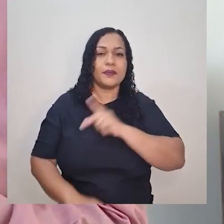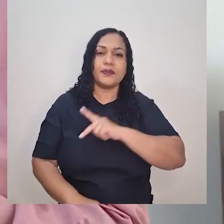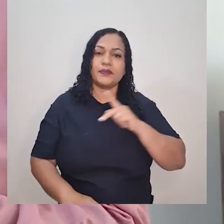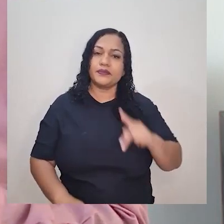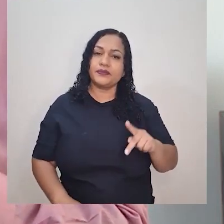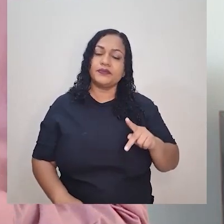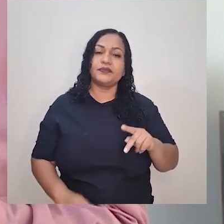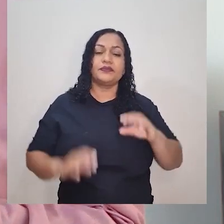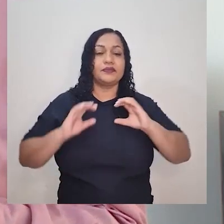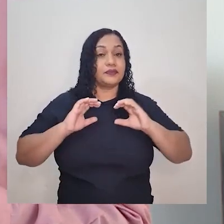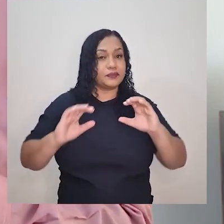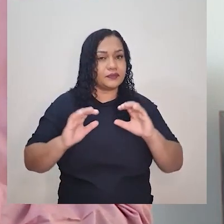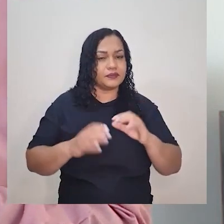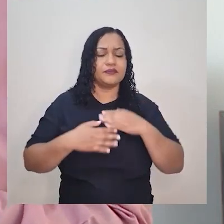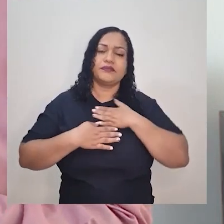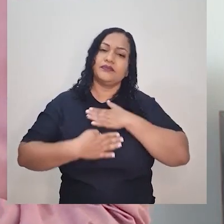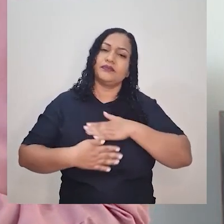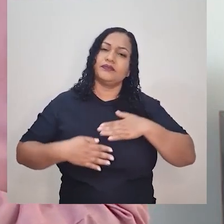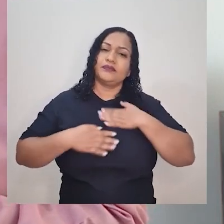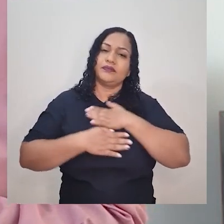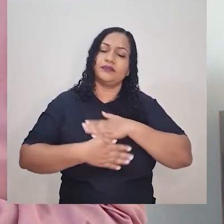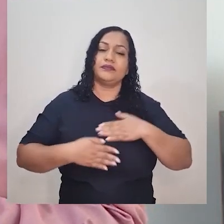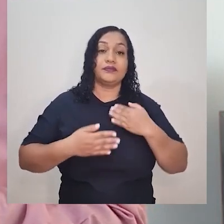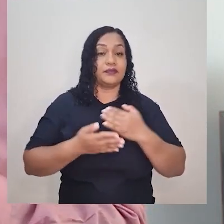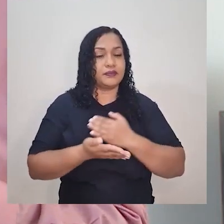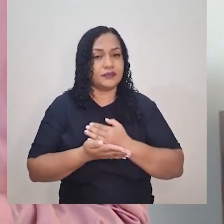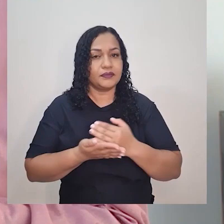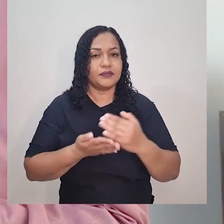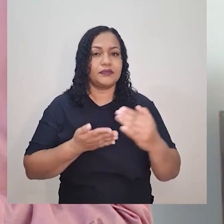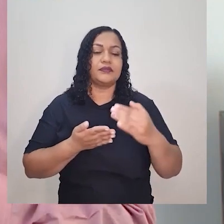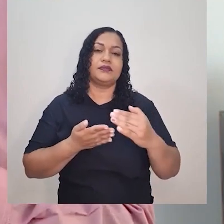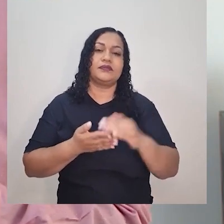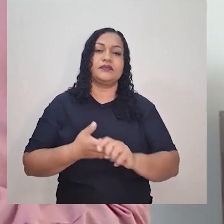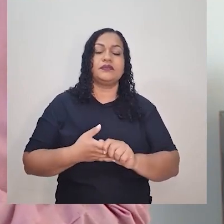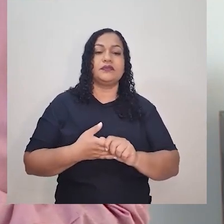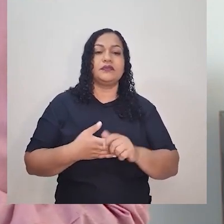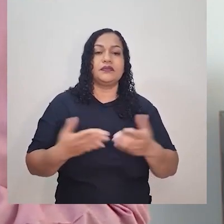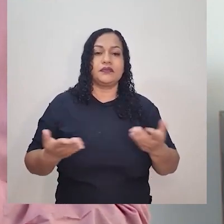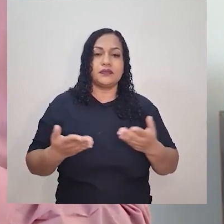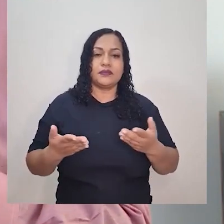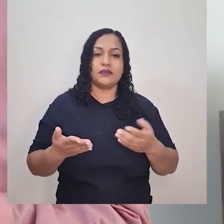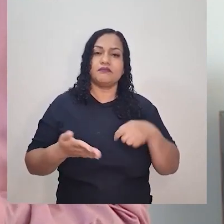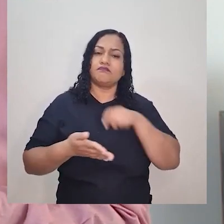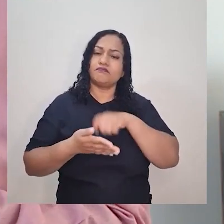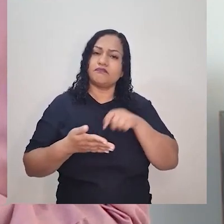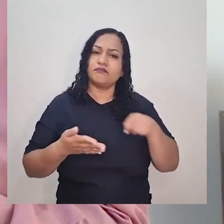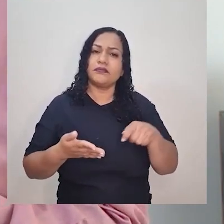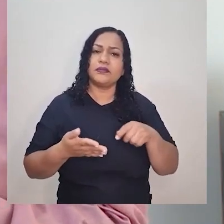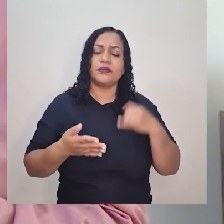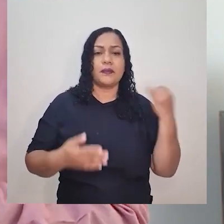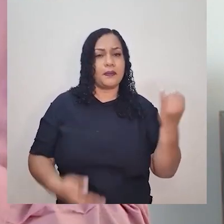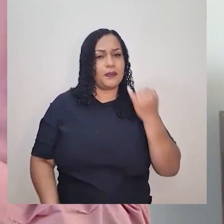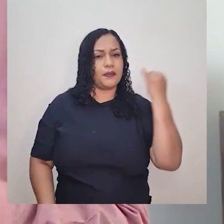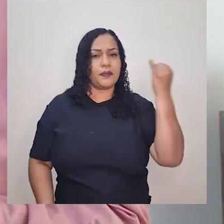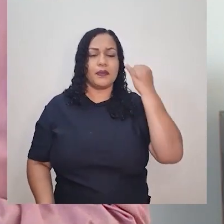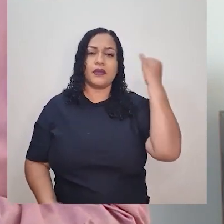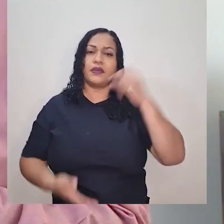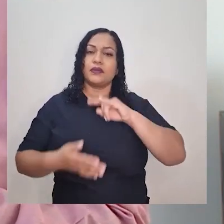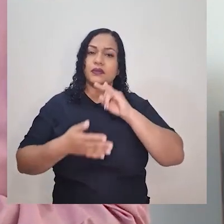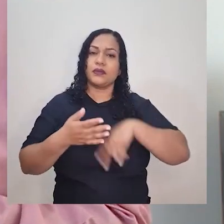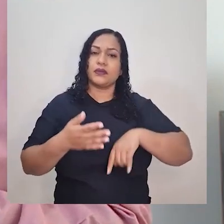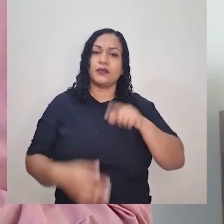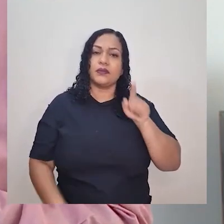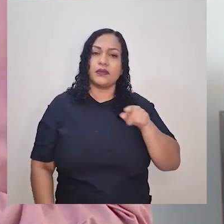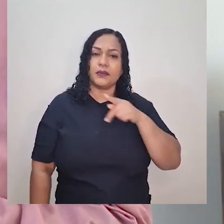que iniciamos a construção dessa importante ferramenta que norteia as atividades de uma unidade de ensino, que é o